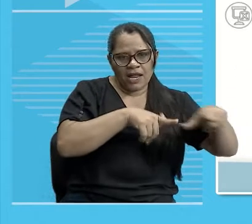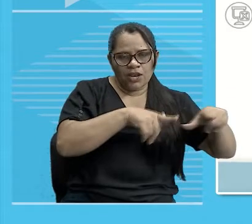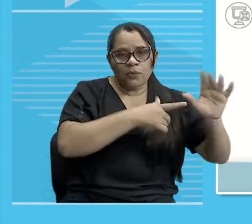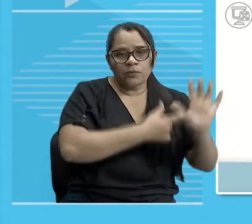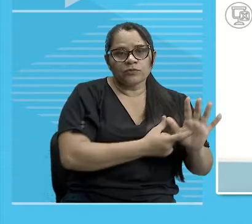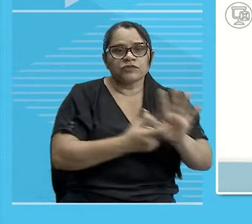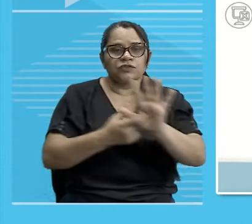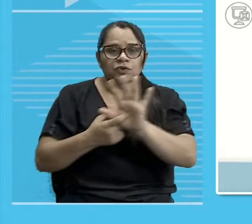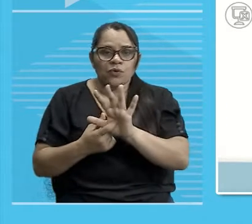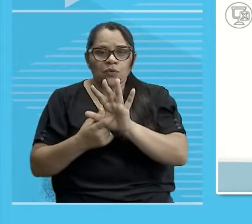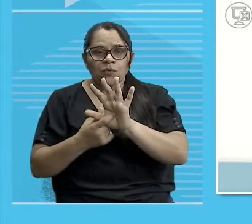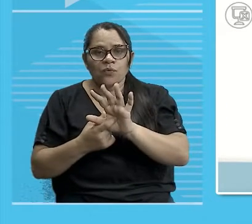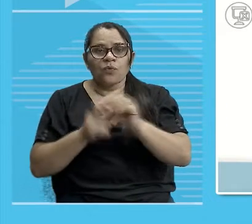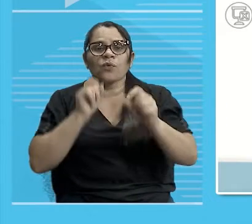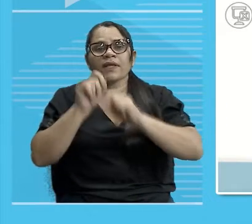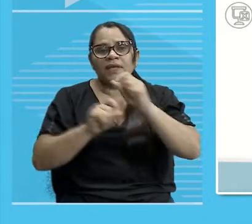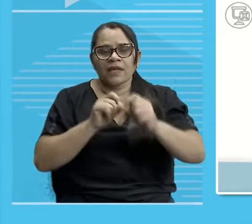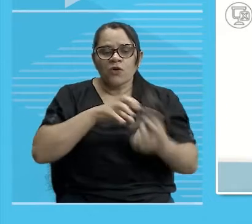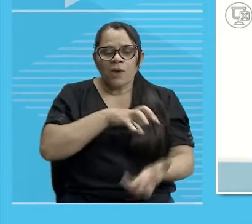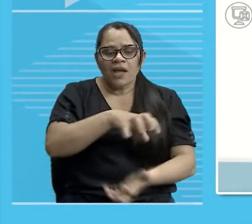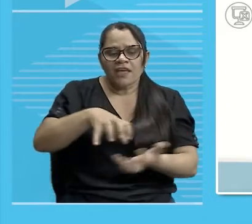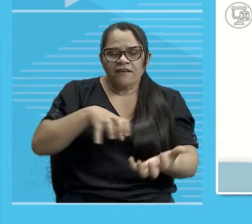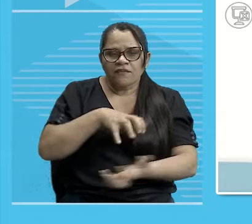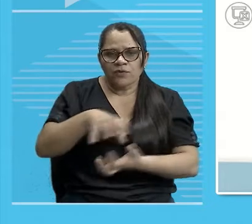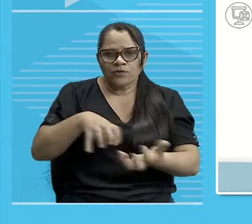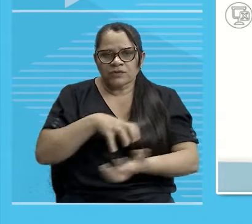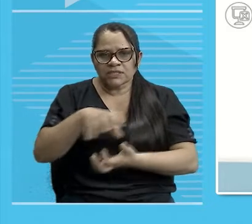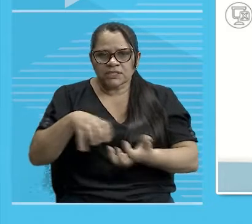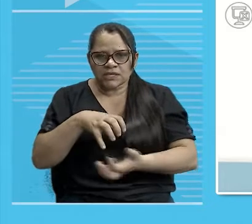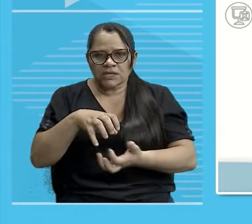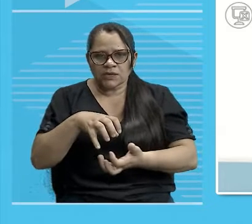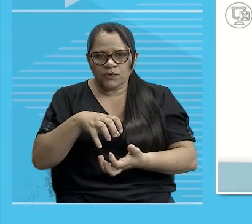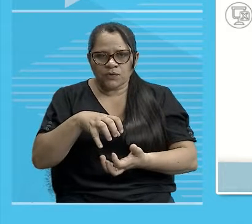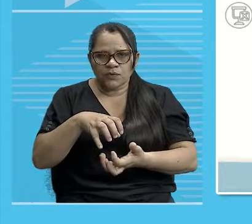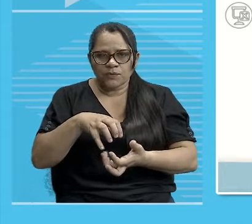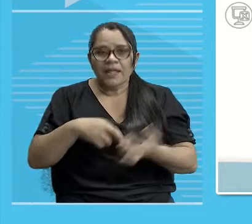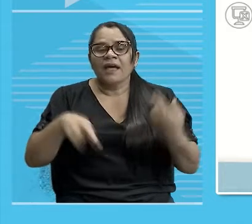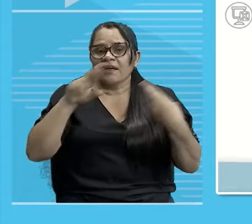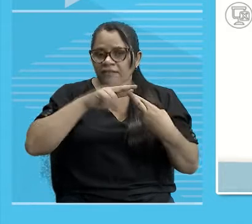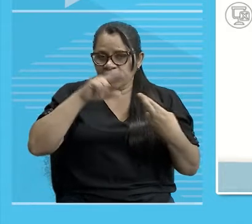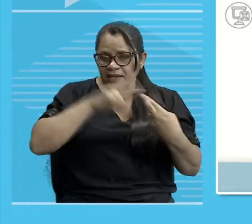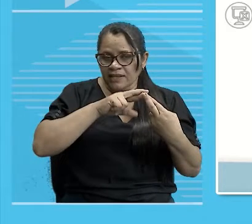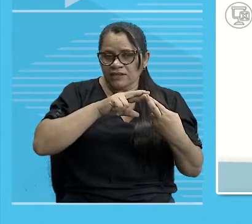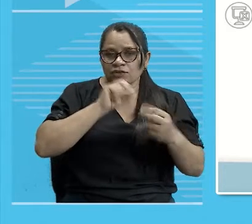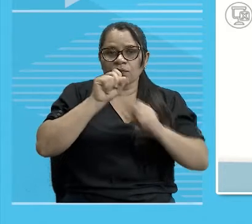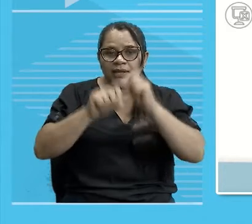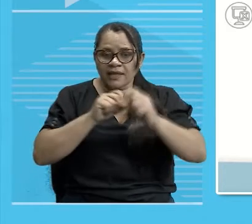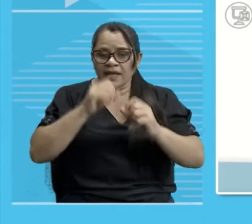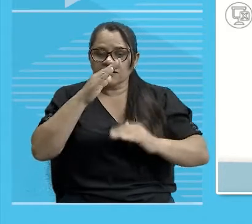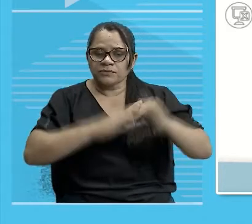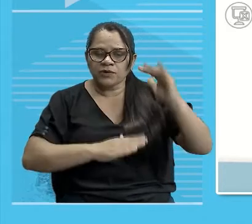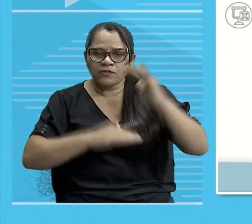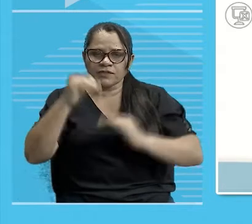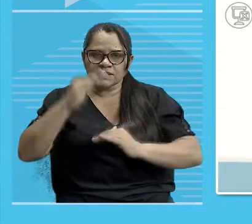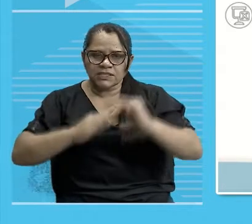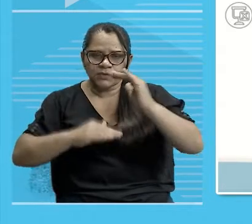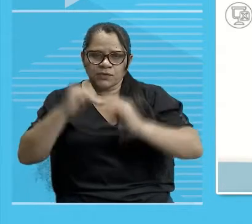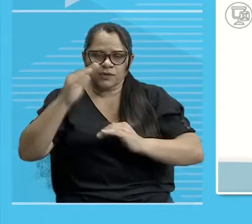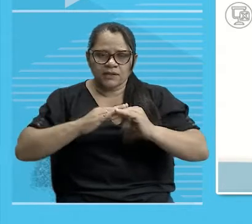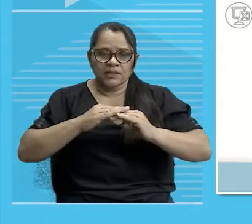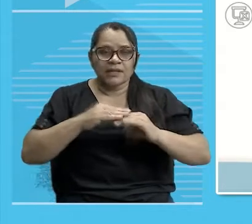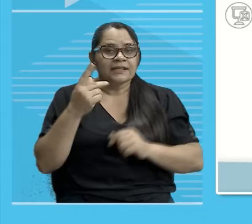uma revolução No que diz respeito às profissões temos profissões que estão